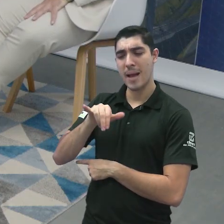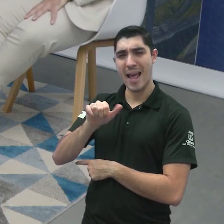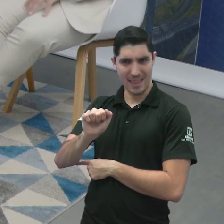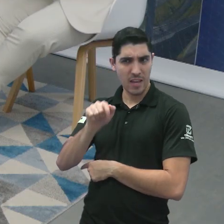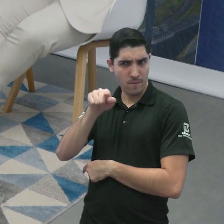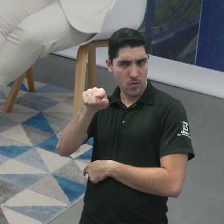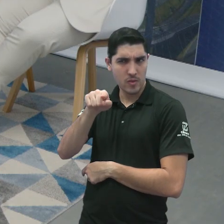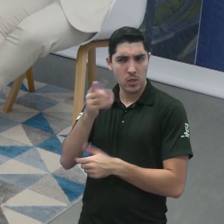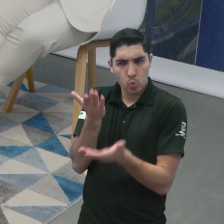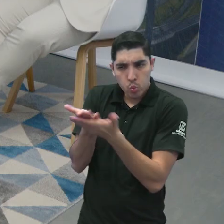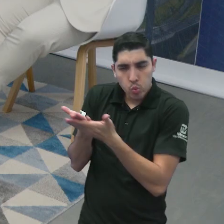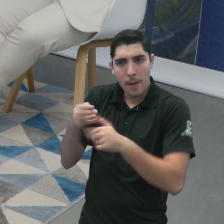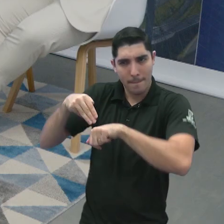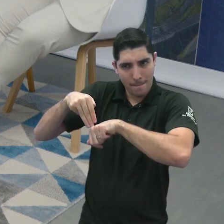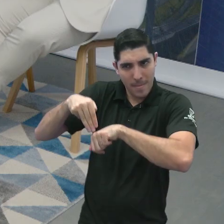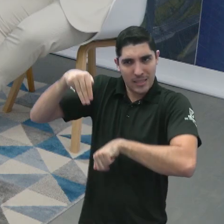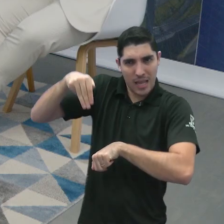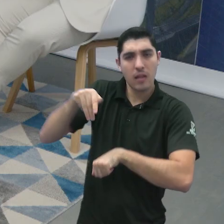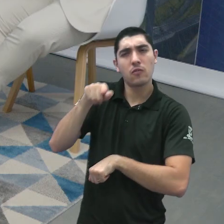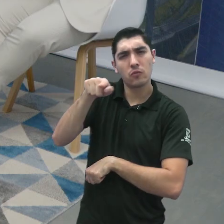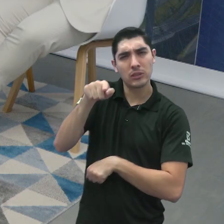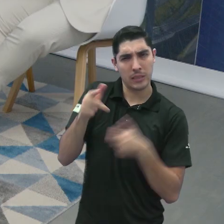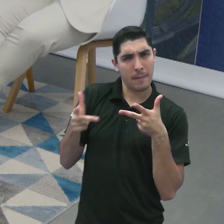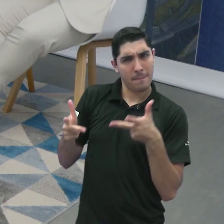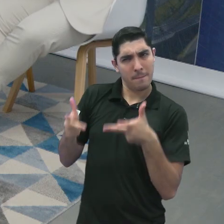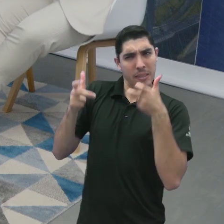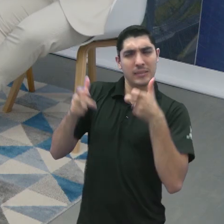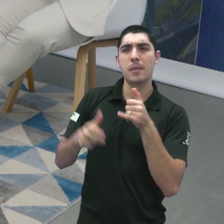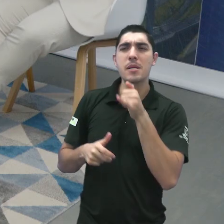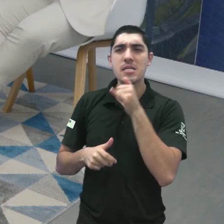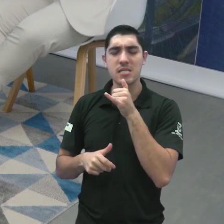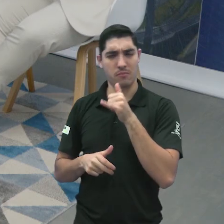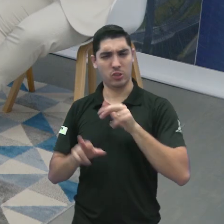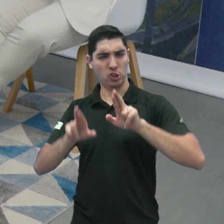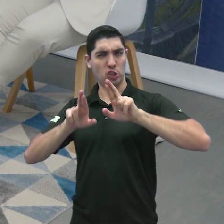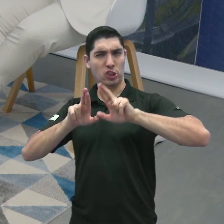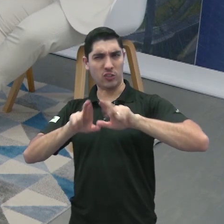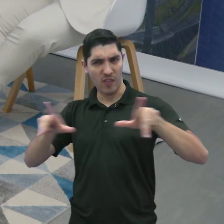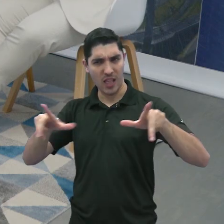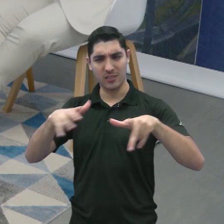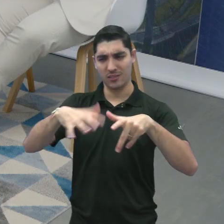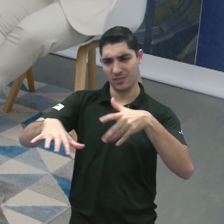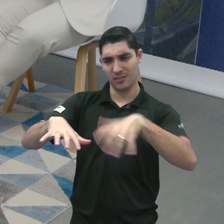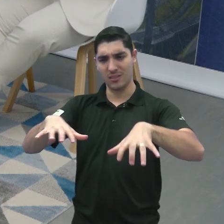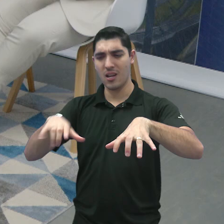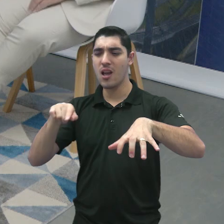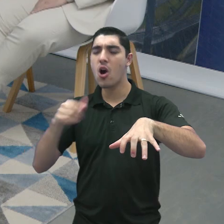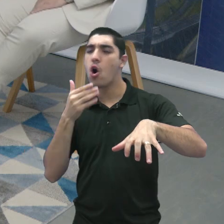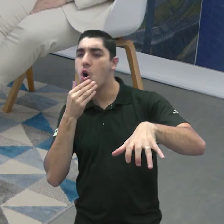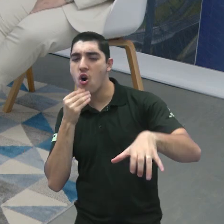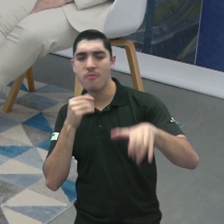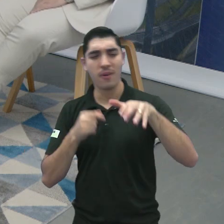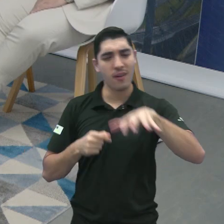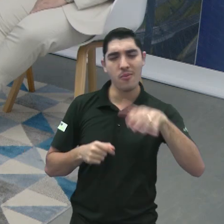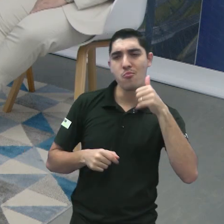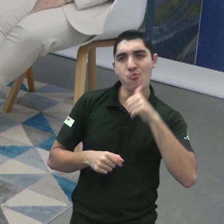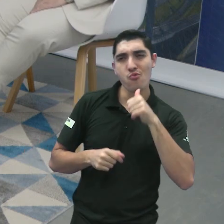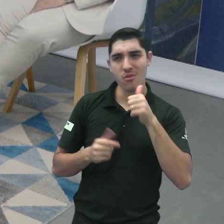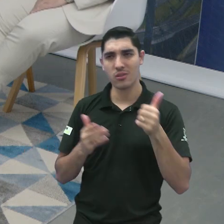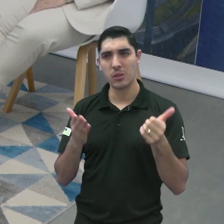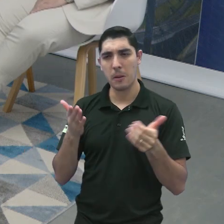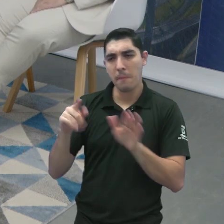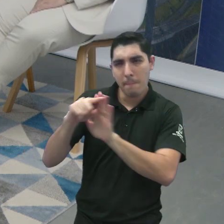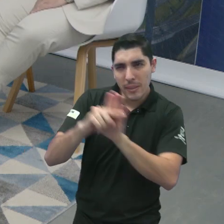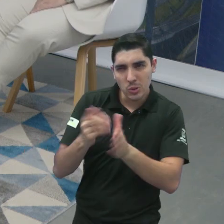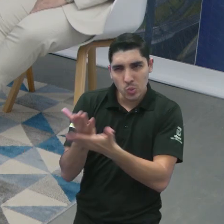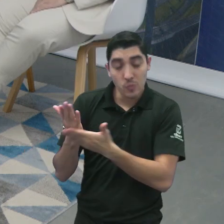você percebeu diferenças de tratamento entre homens e mulheres?